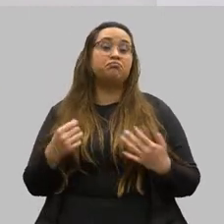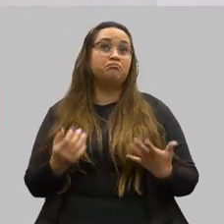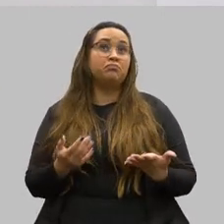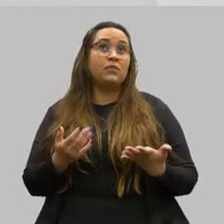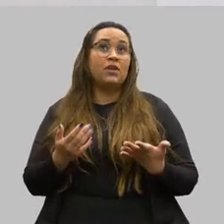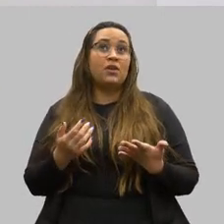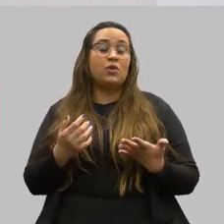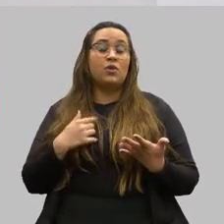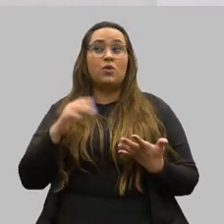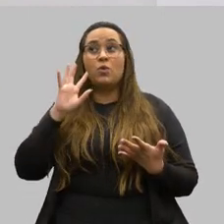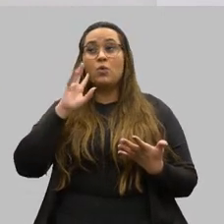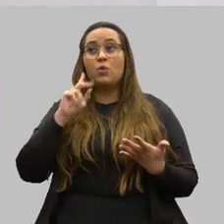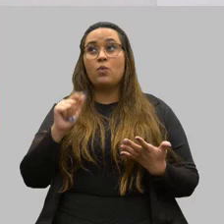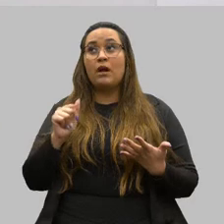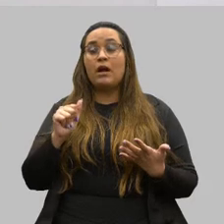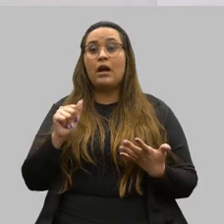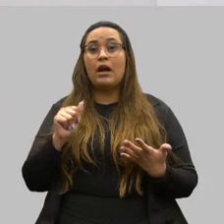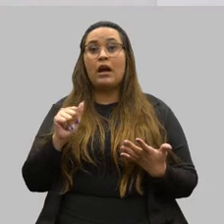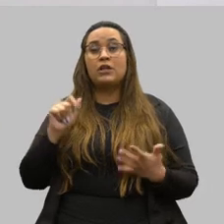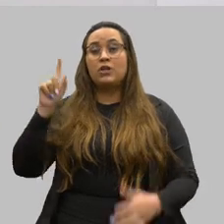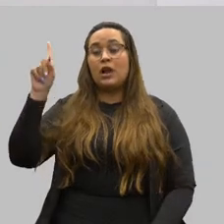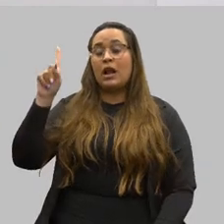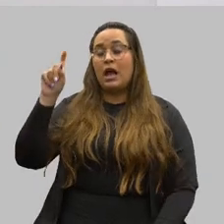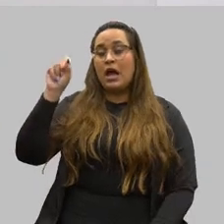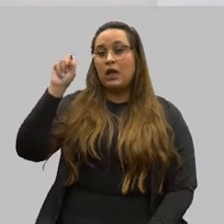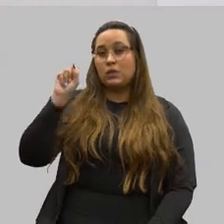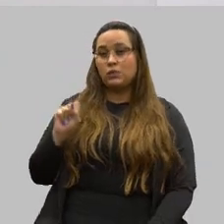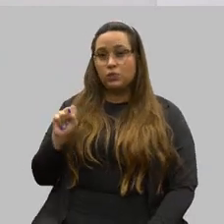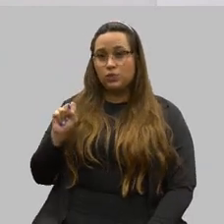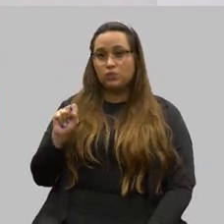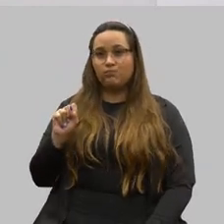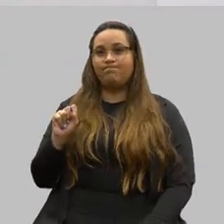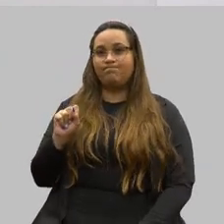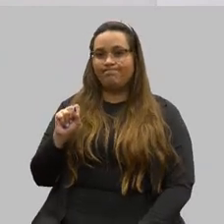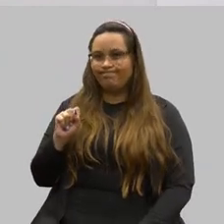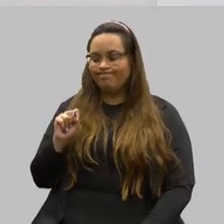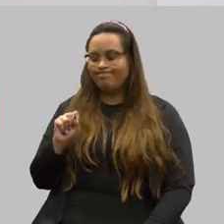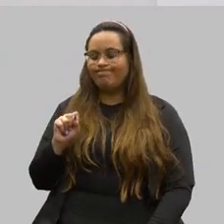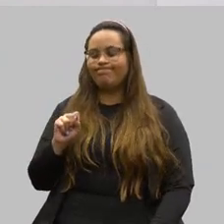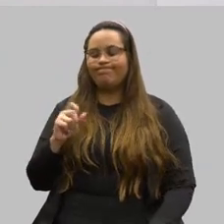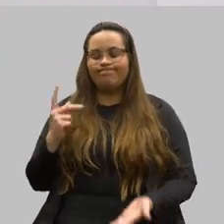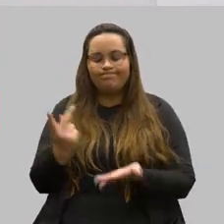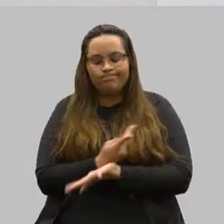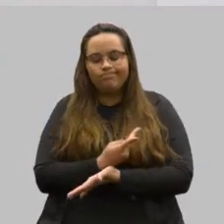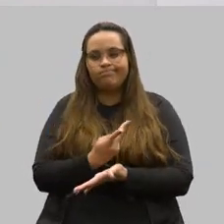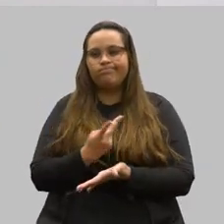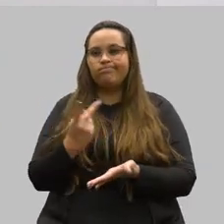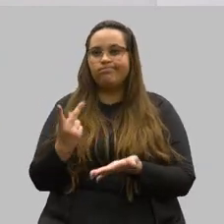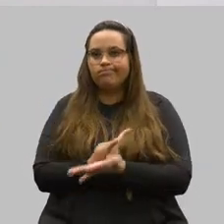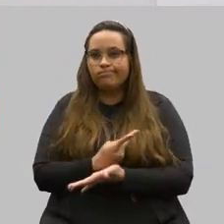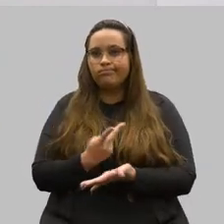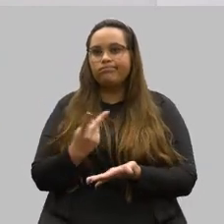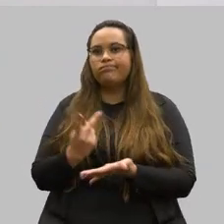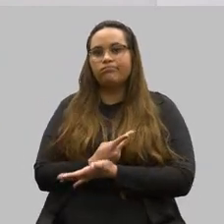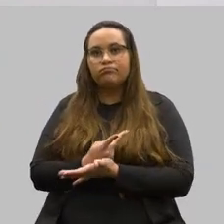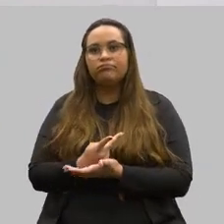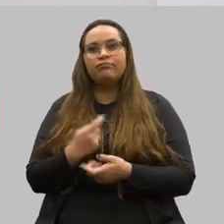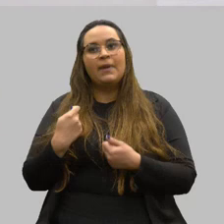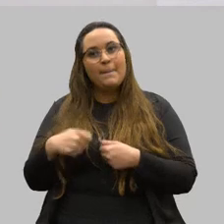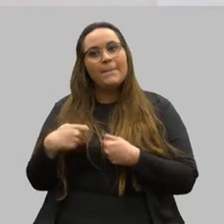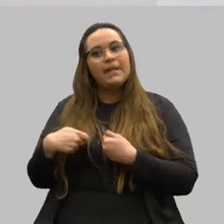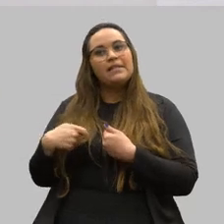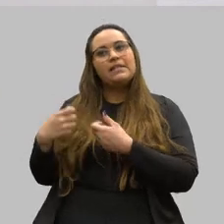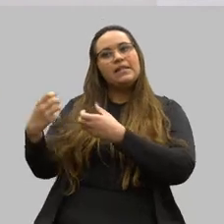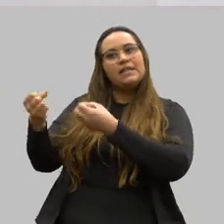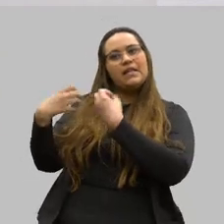que a situação do Rio Grande do Sul tragédias elas precisam nos ensinar